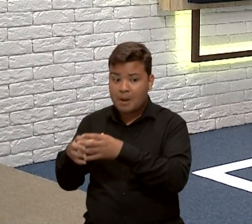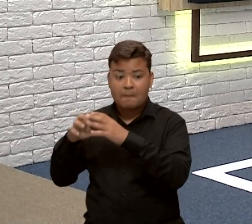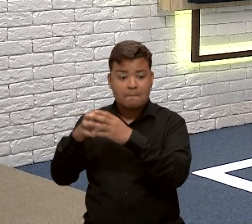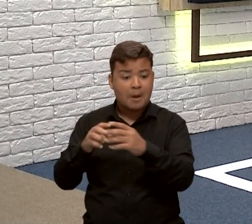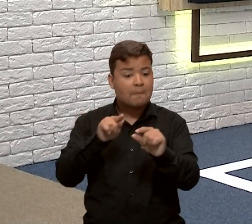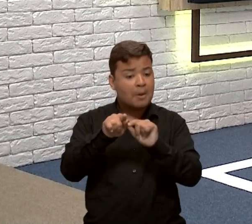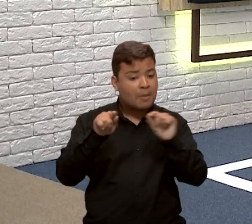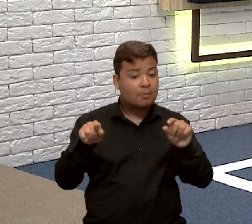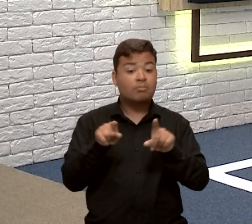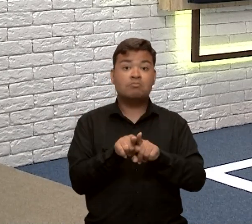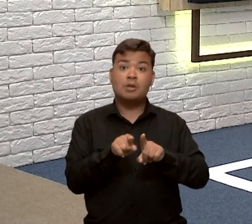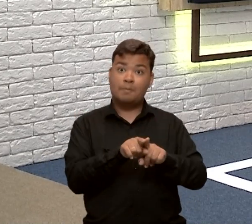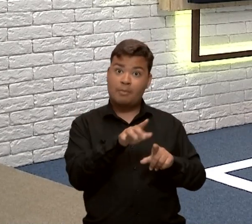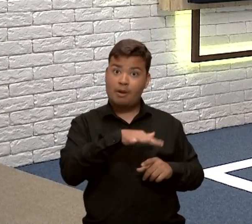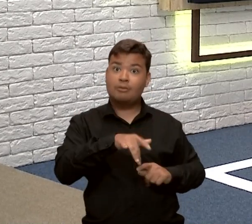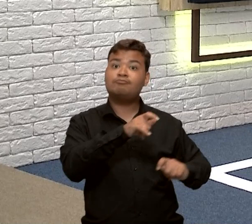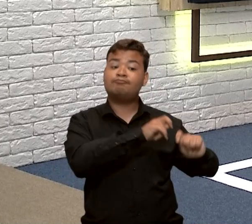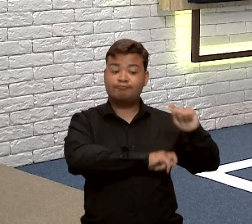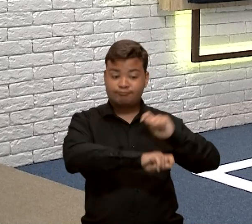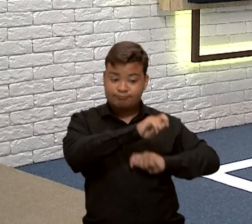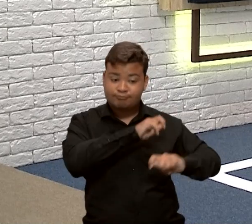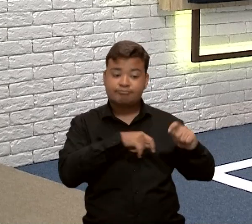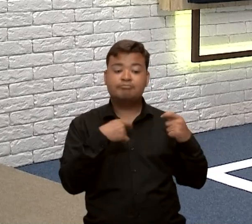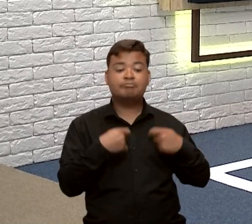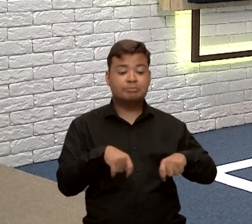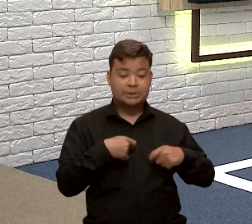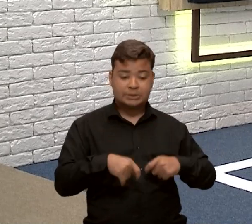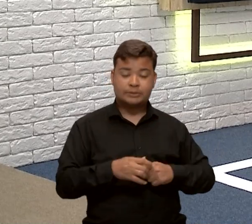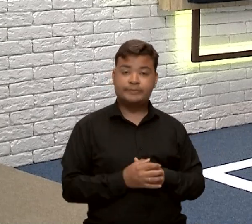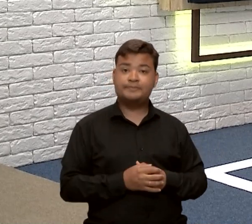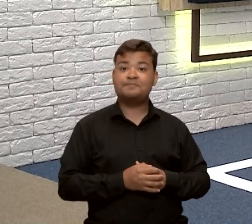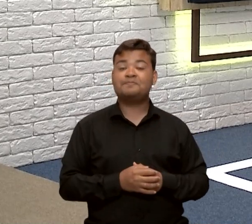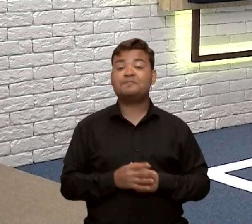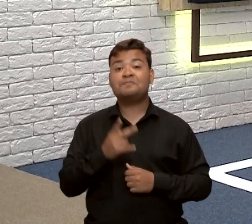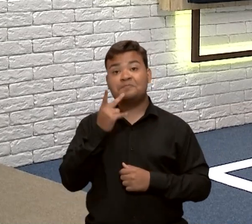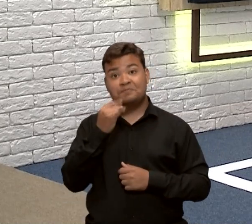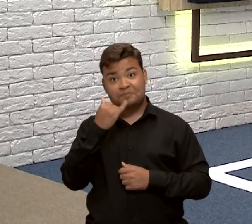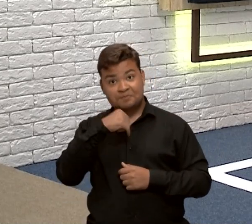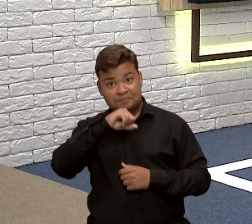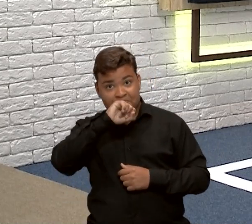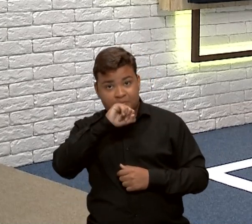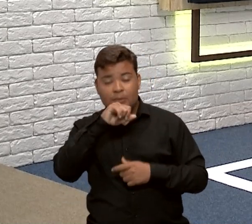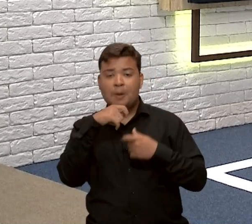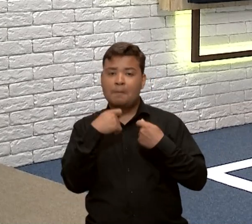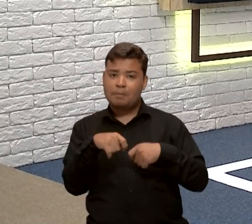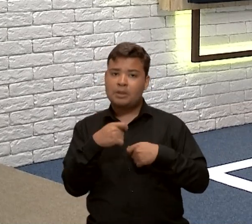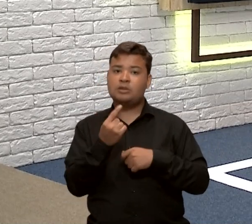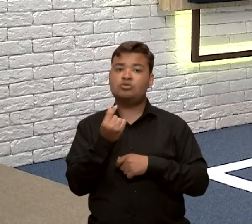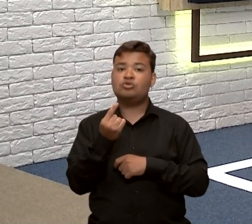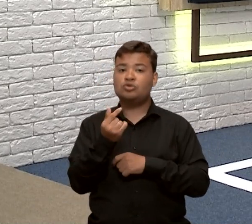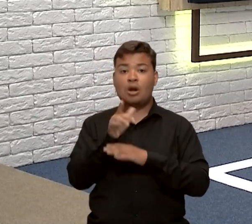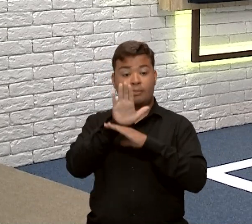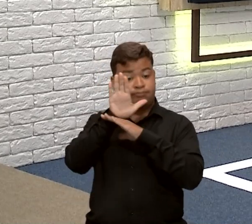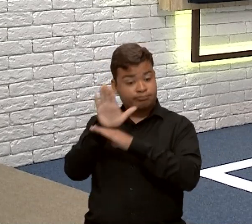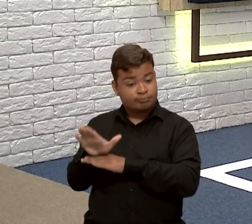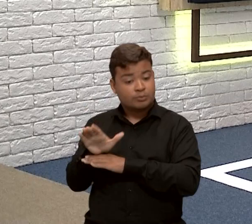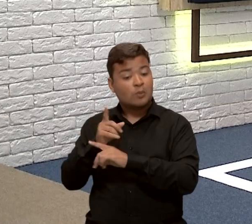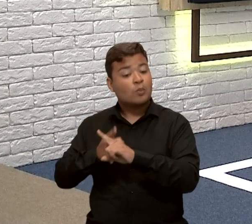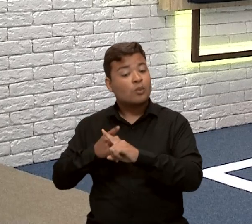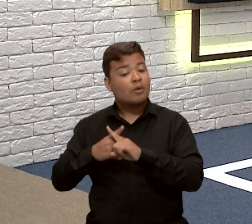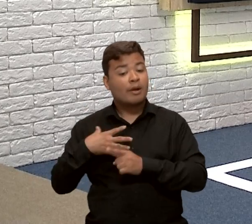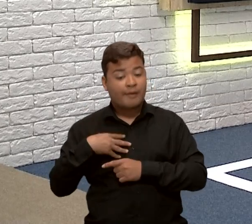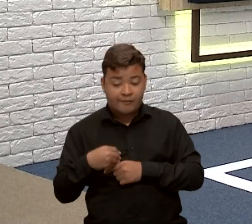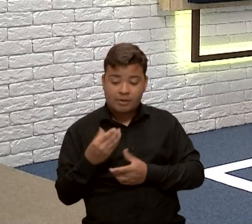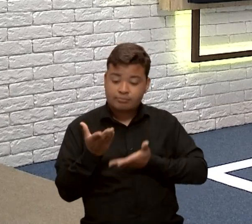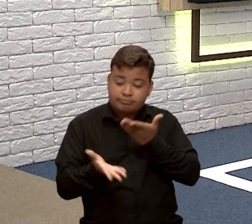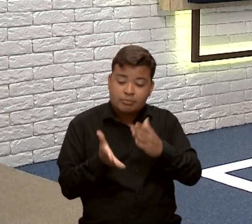a financeira, né, Camila? Esses pais precisam de muito auxílio para poder ajudar o seu filho a